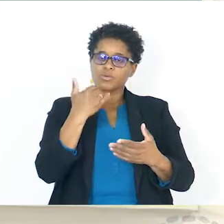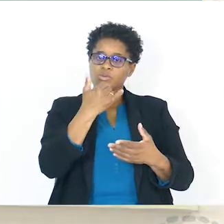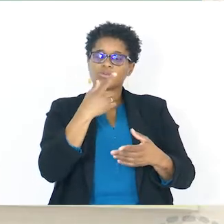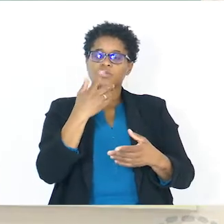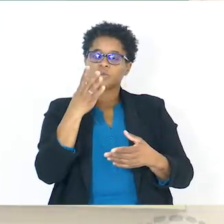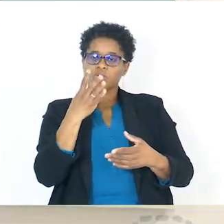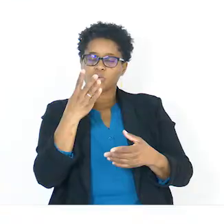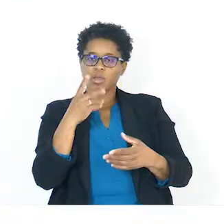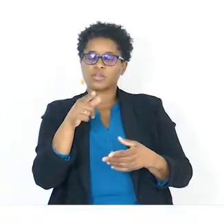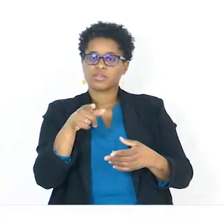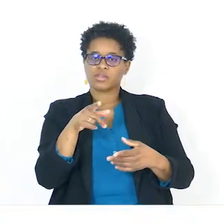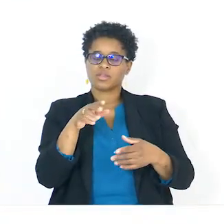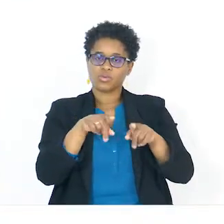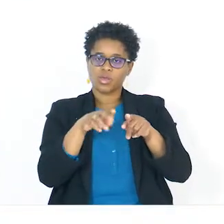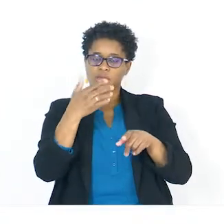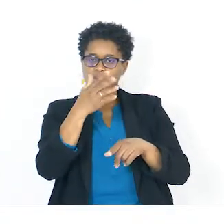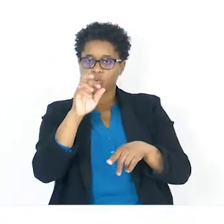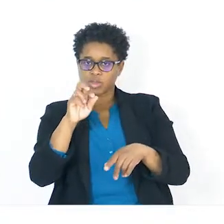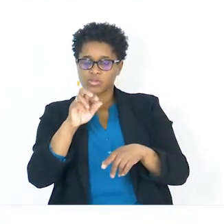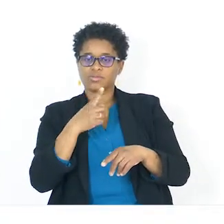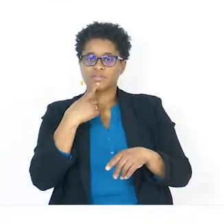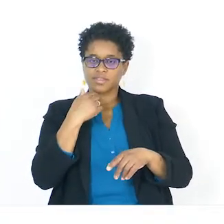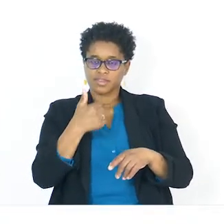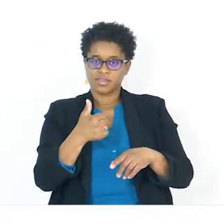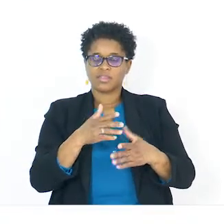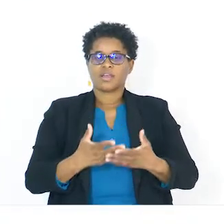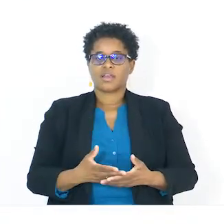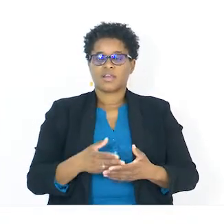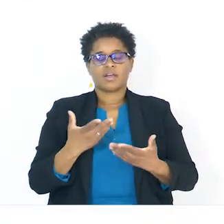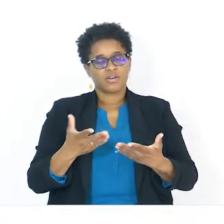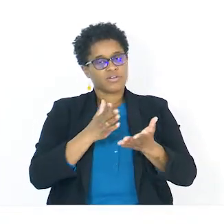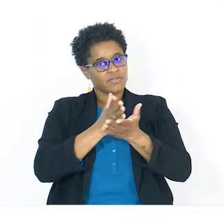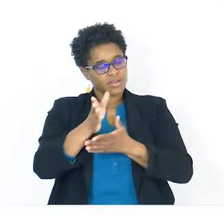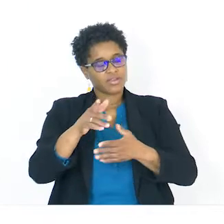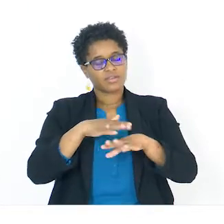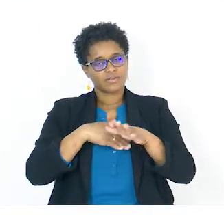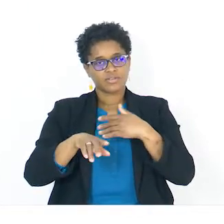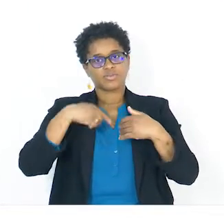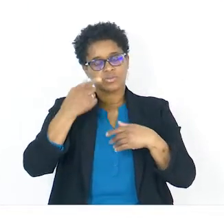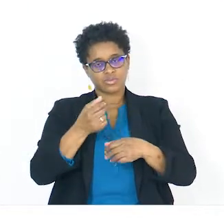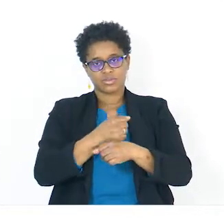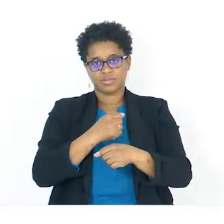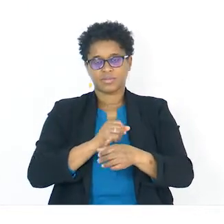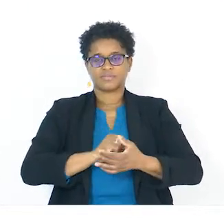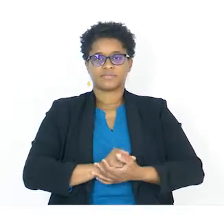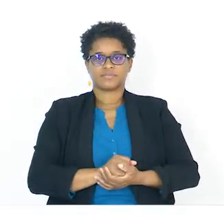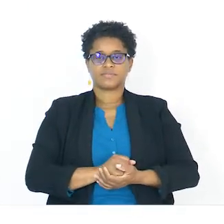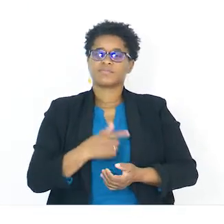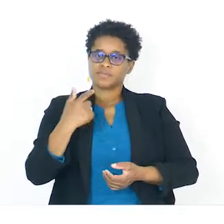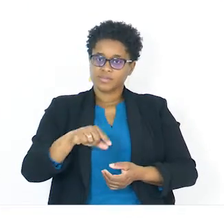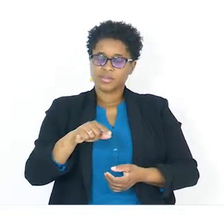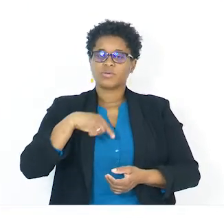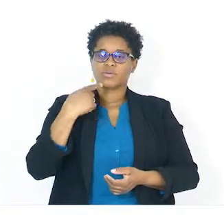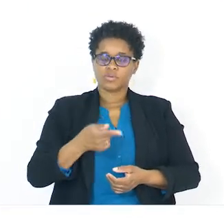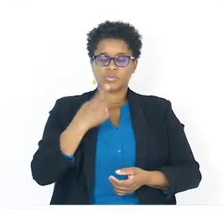é igual a 8. Entendidos? Vamos ainda fazer um outro exercício.